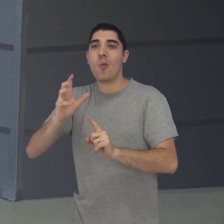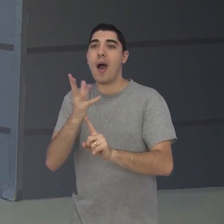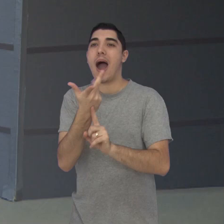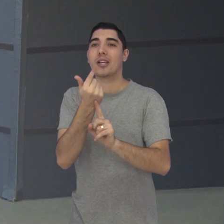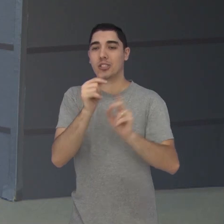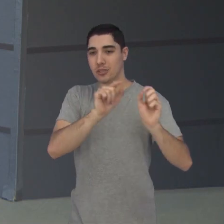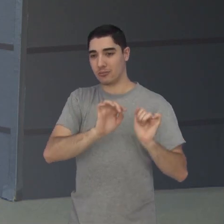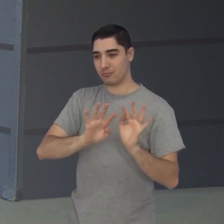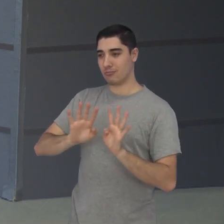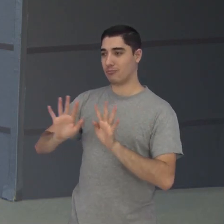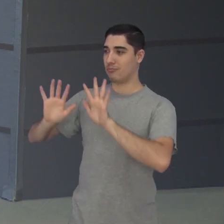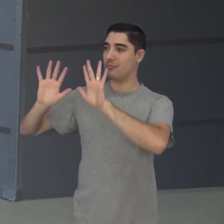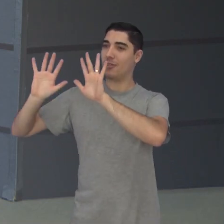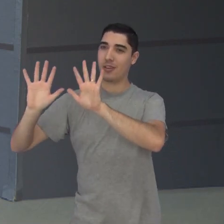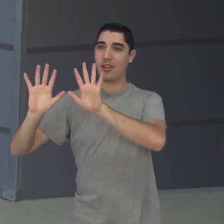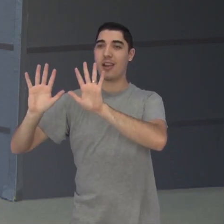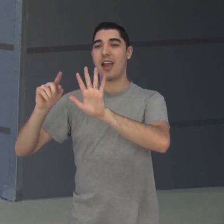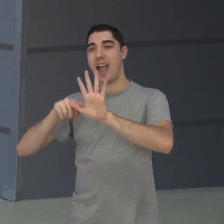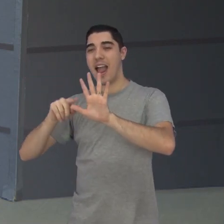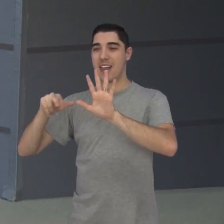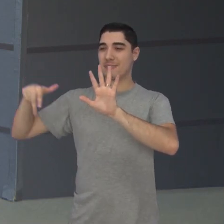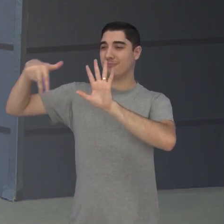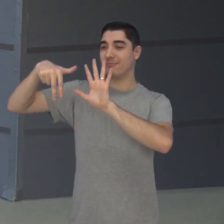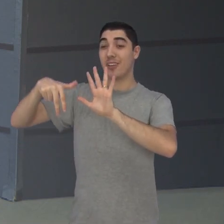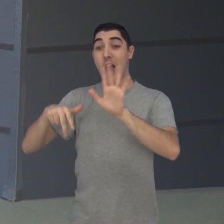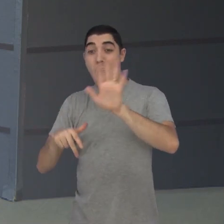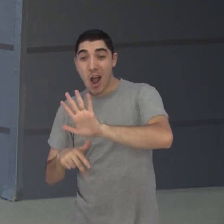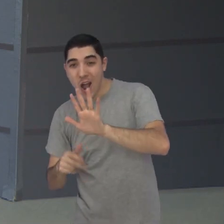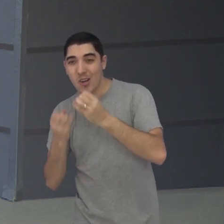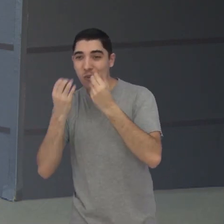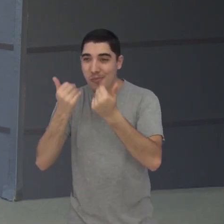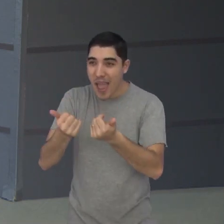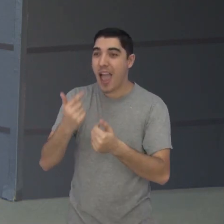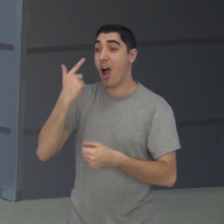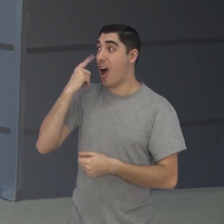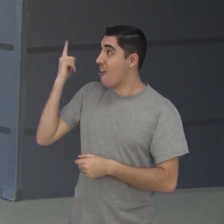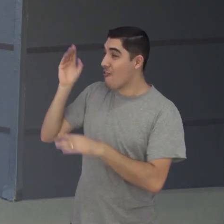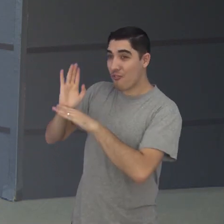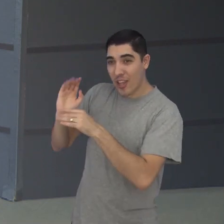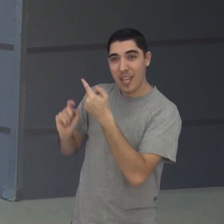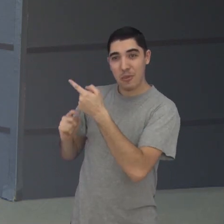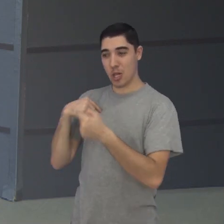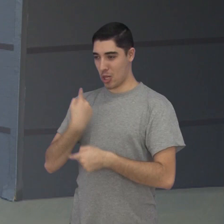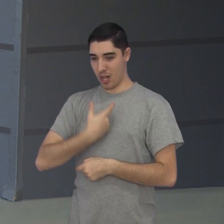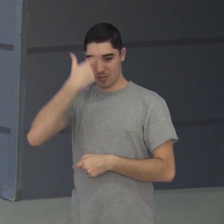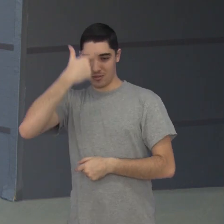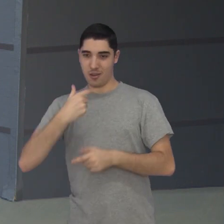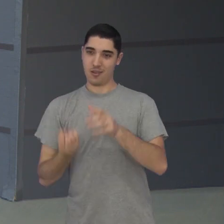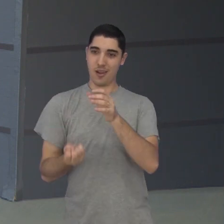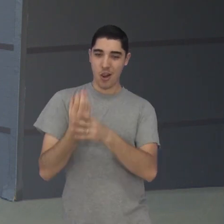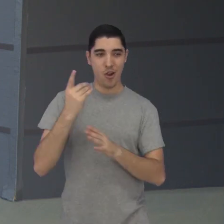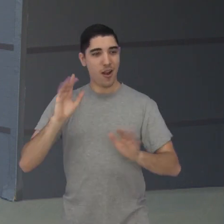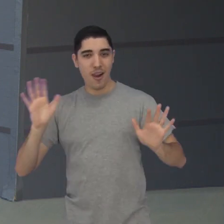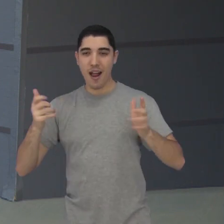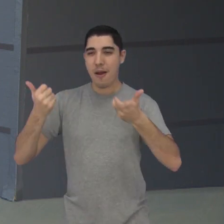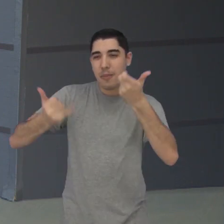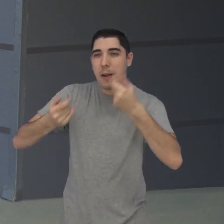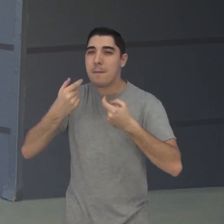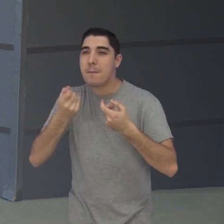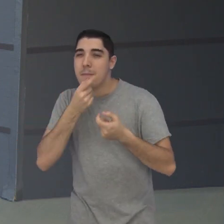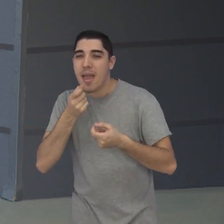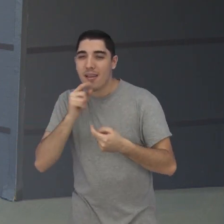show envolvido. Brincava, contava uns causos, falava, apresentava os artistas que estavam no filme e lançava o